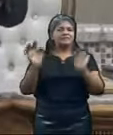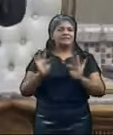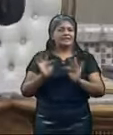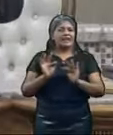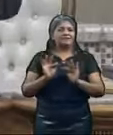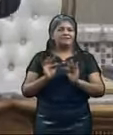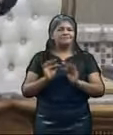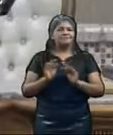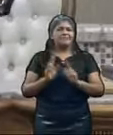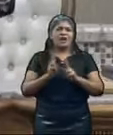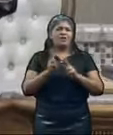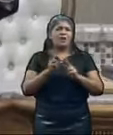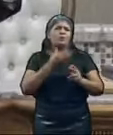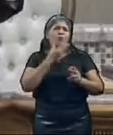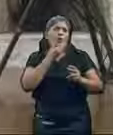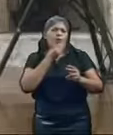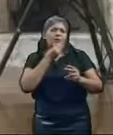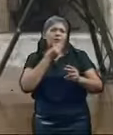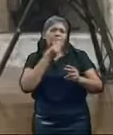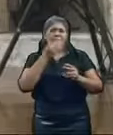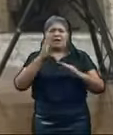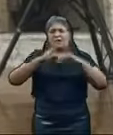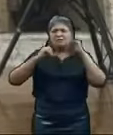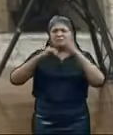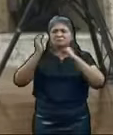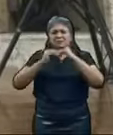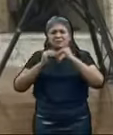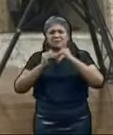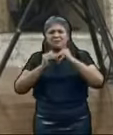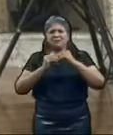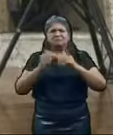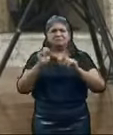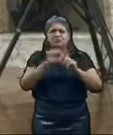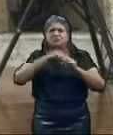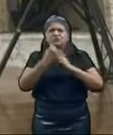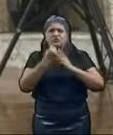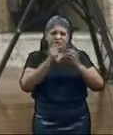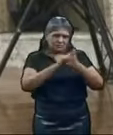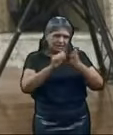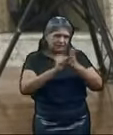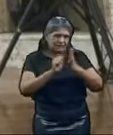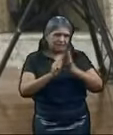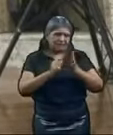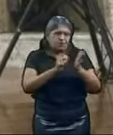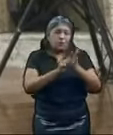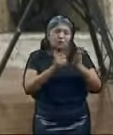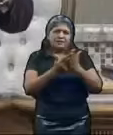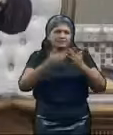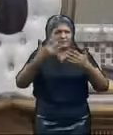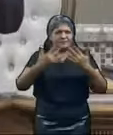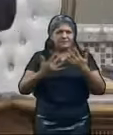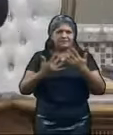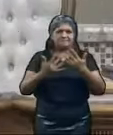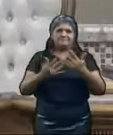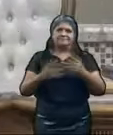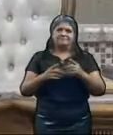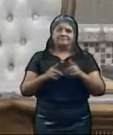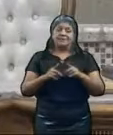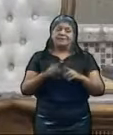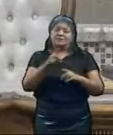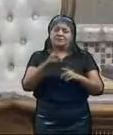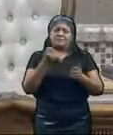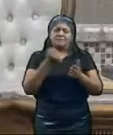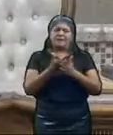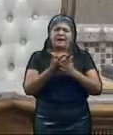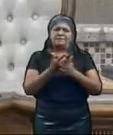que a mulher os filhos e ter uma boa situação financeira também ajuda né e não compra felicidade